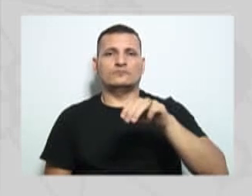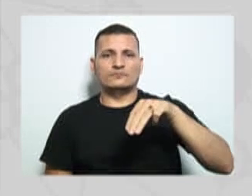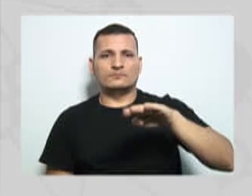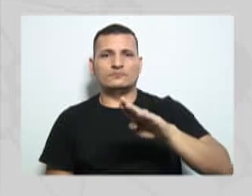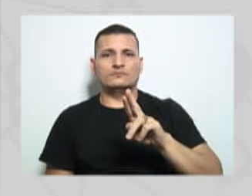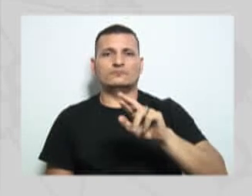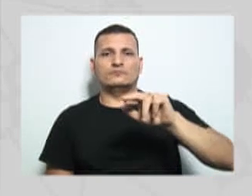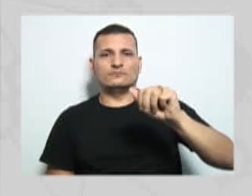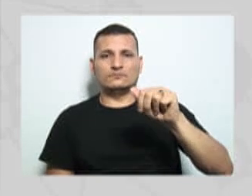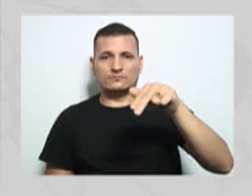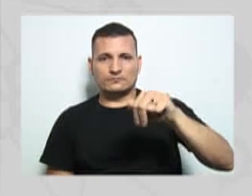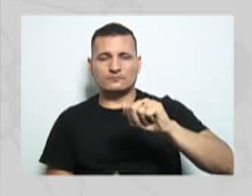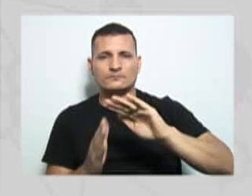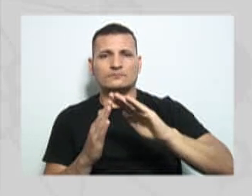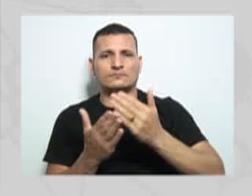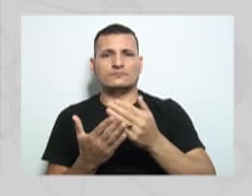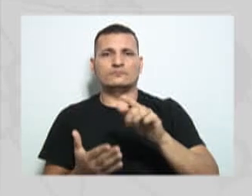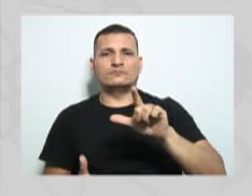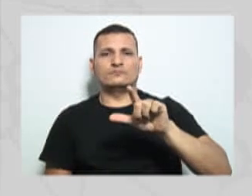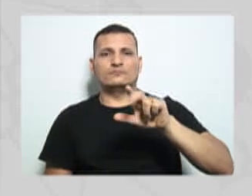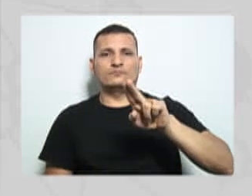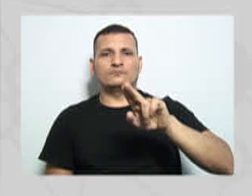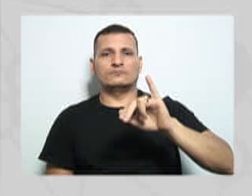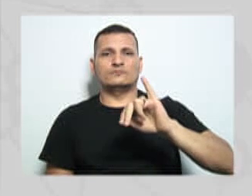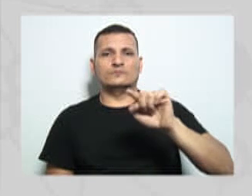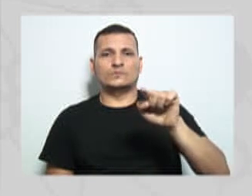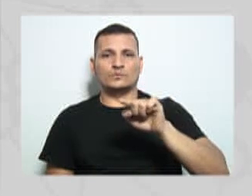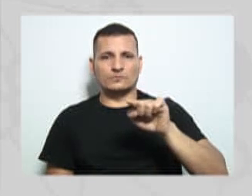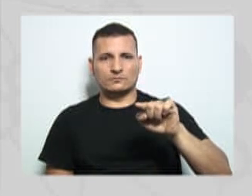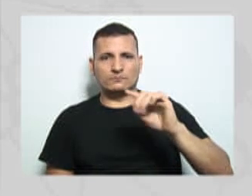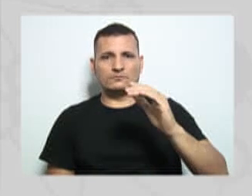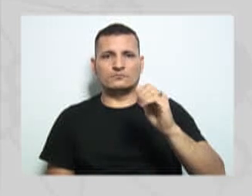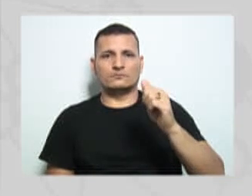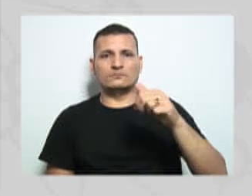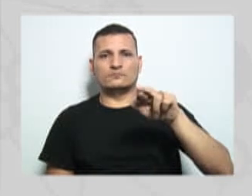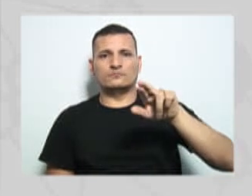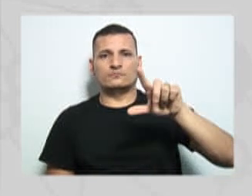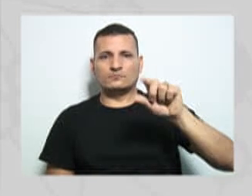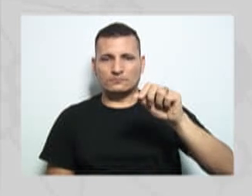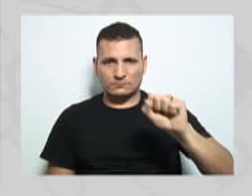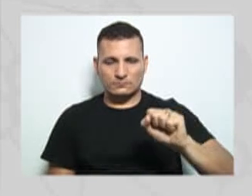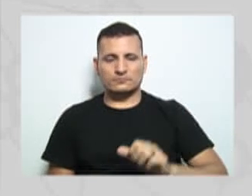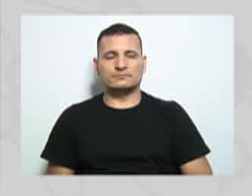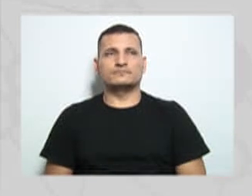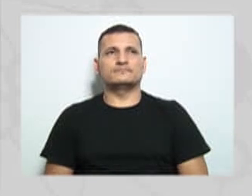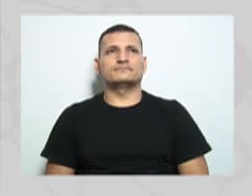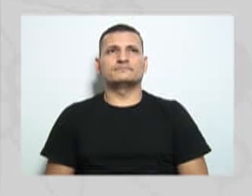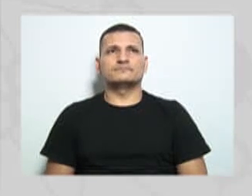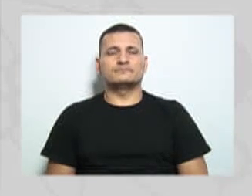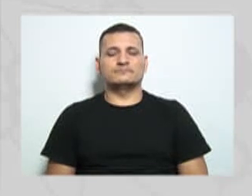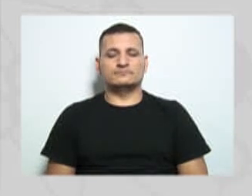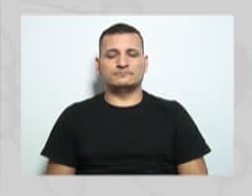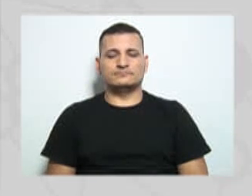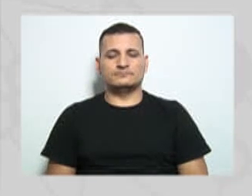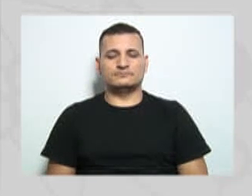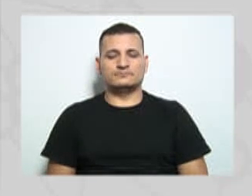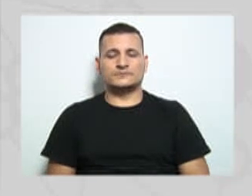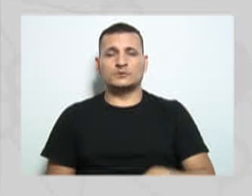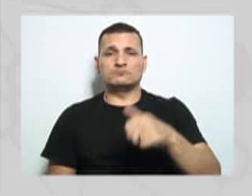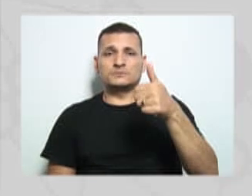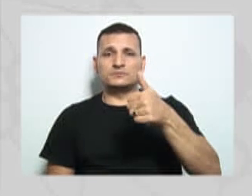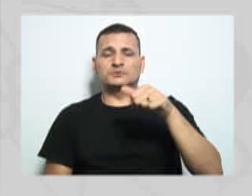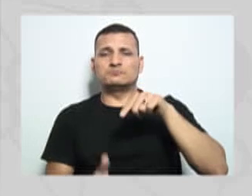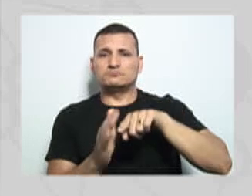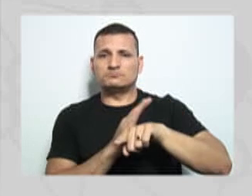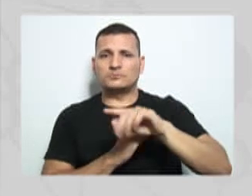da escola Luiz Carlos de Abreu. Isso mesmo. A questão 1, todos participaram